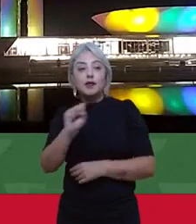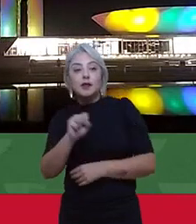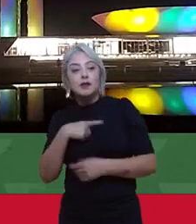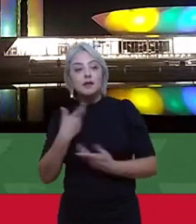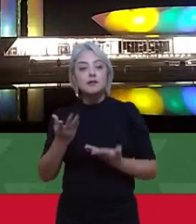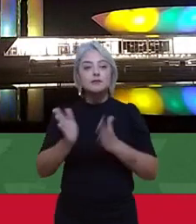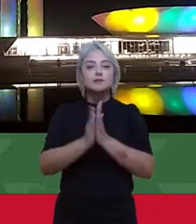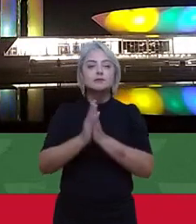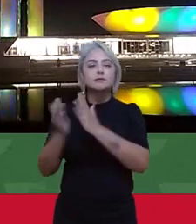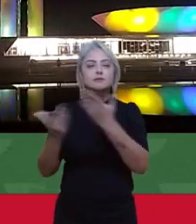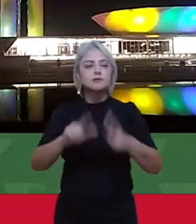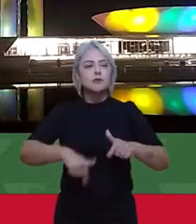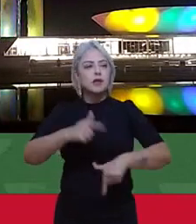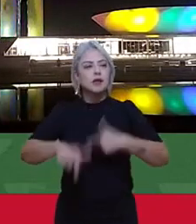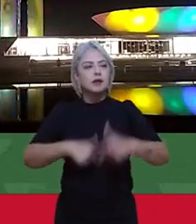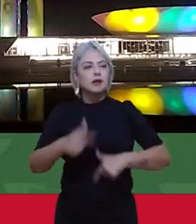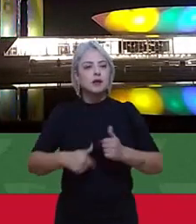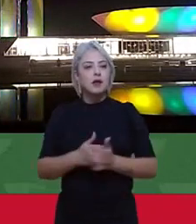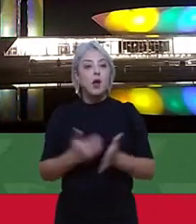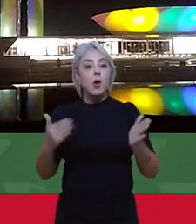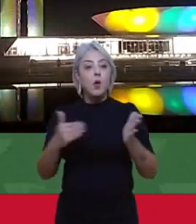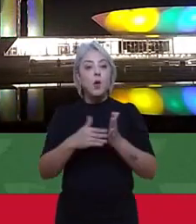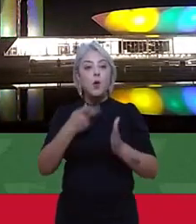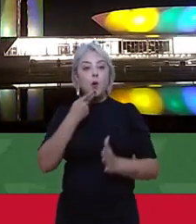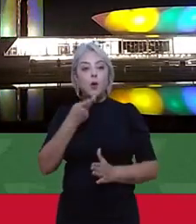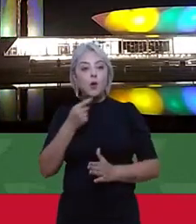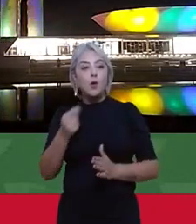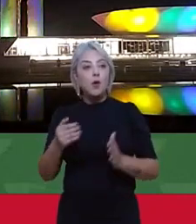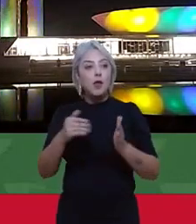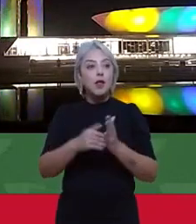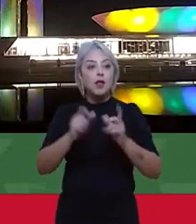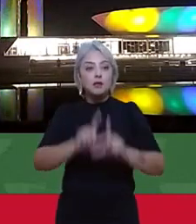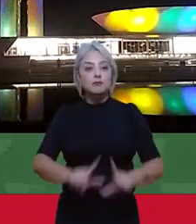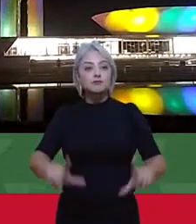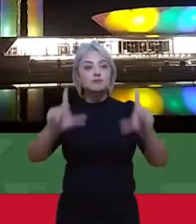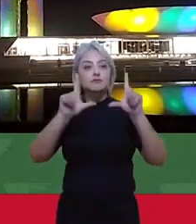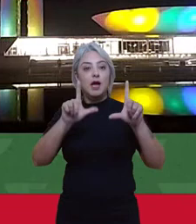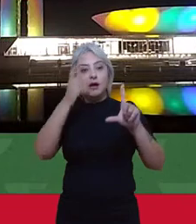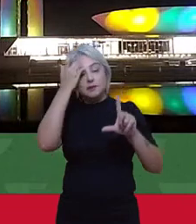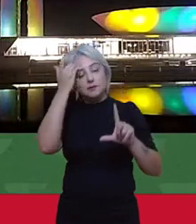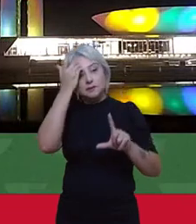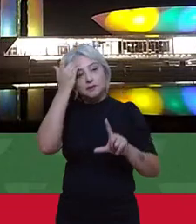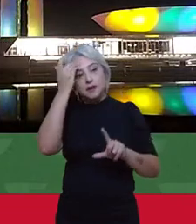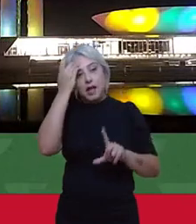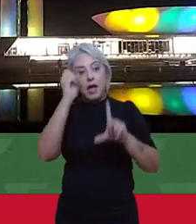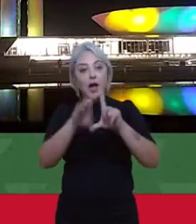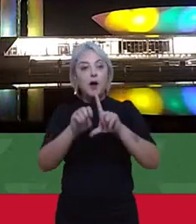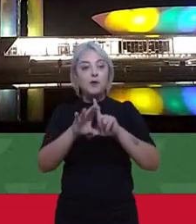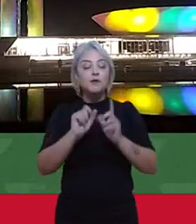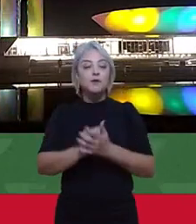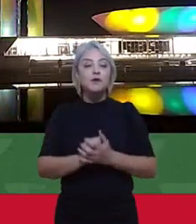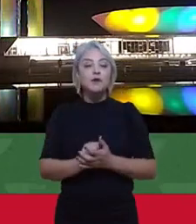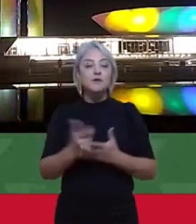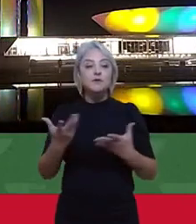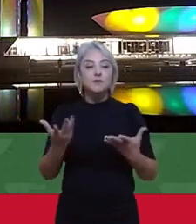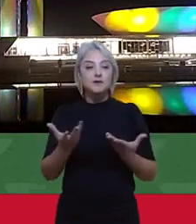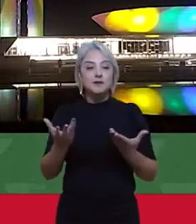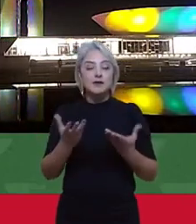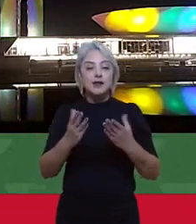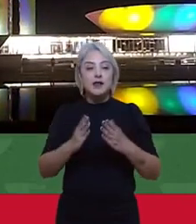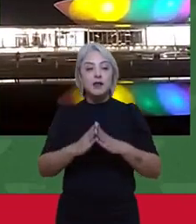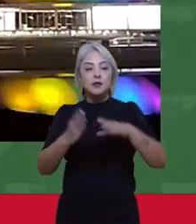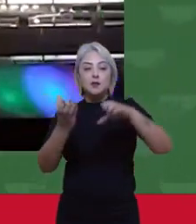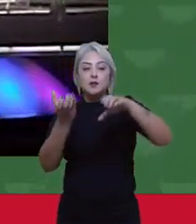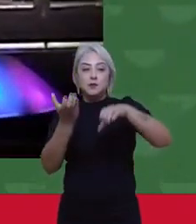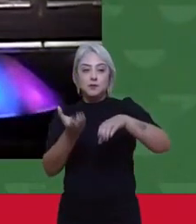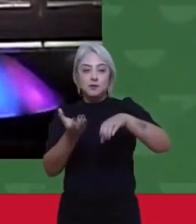teu trabalho. Eu só no meu último comentário, enche a tela de novo, a imagem ao vivo, neste momento das